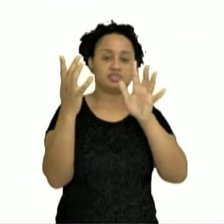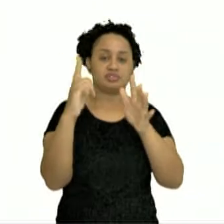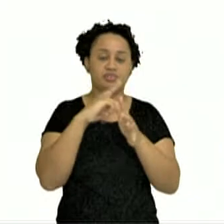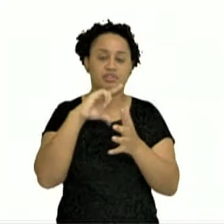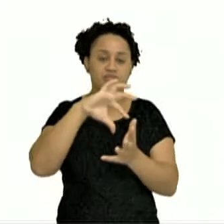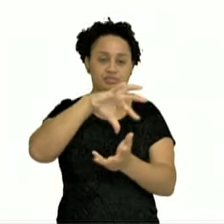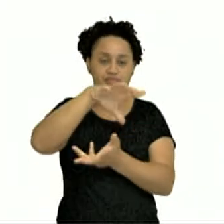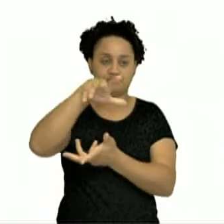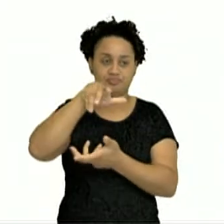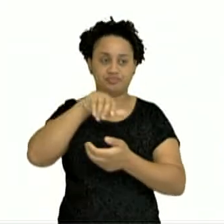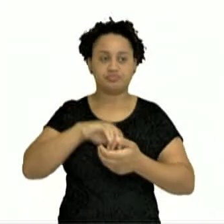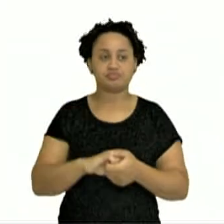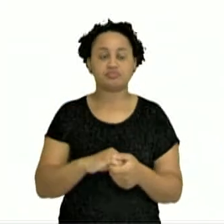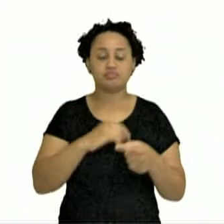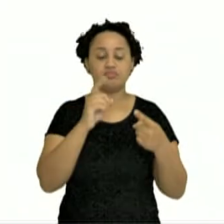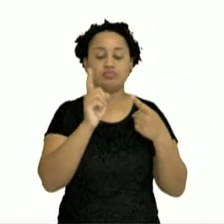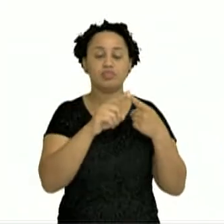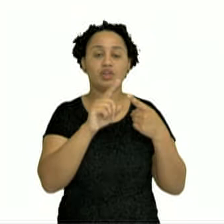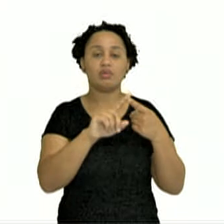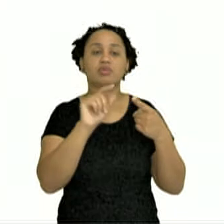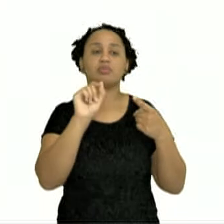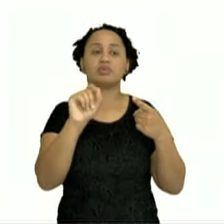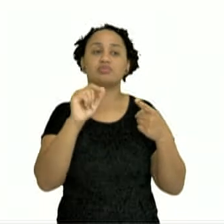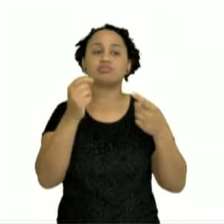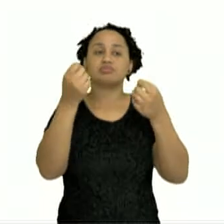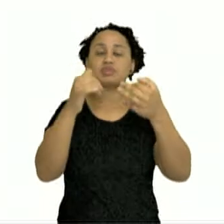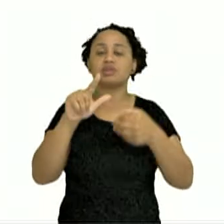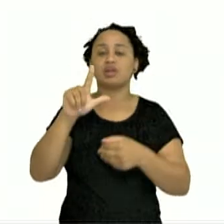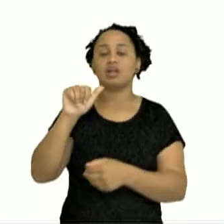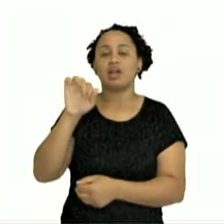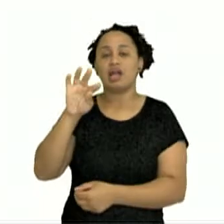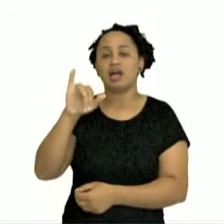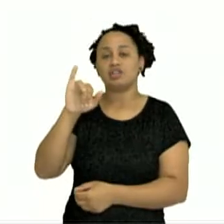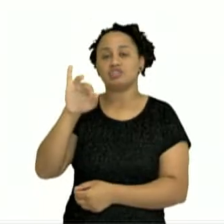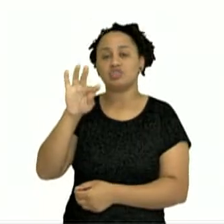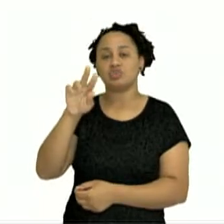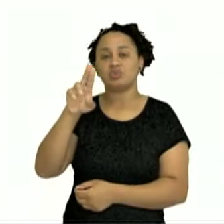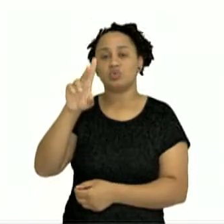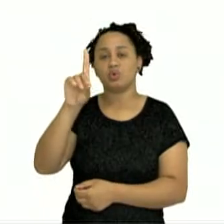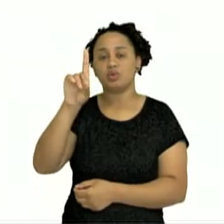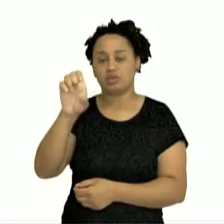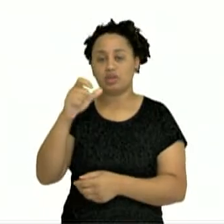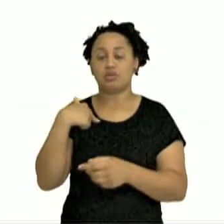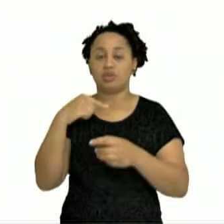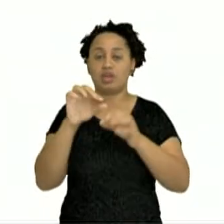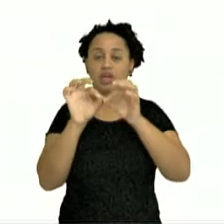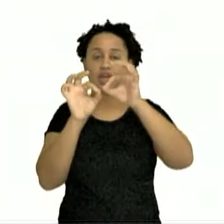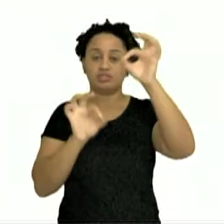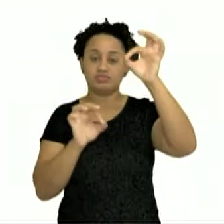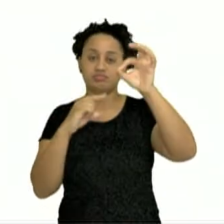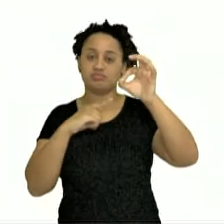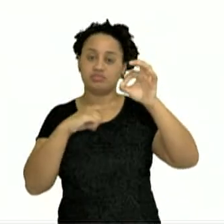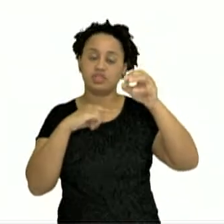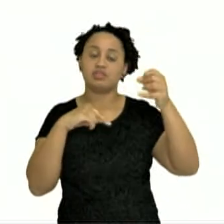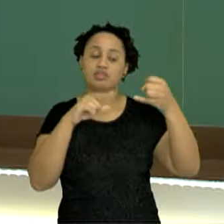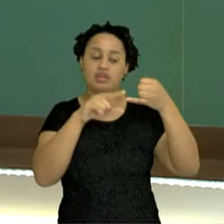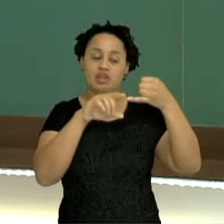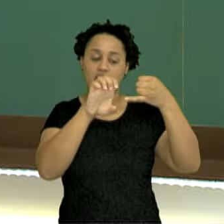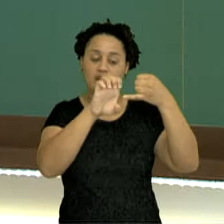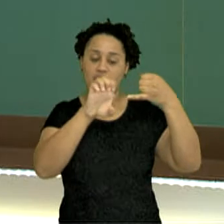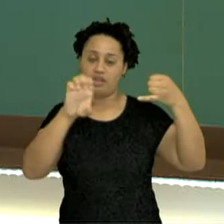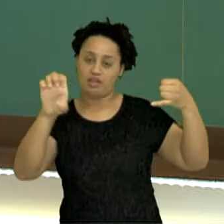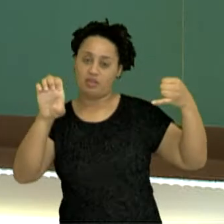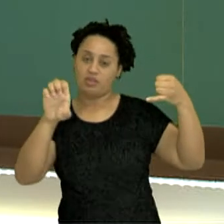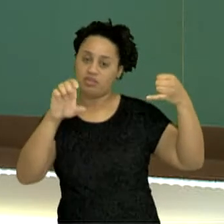pelo planeta. E o primeiro que eu trago para você aqui, é a latitude, que corresponde à distância entre um ponto qualquer